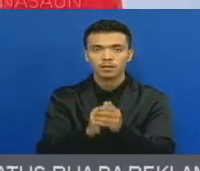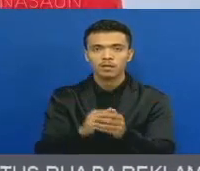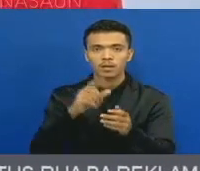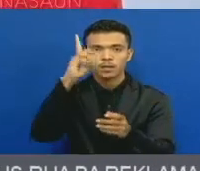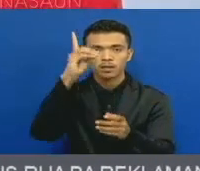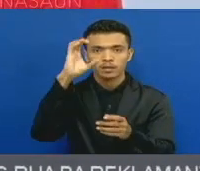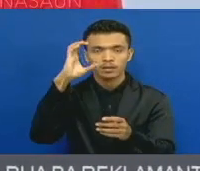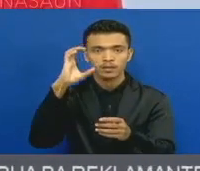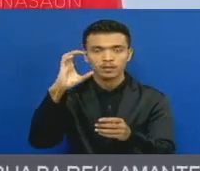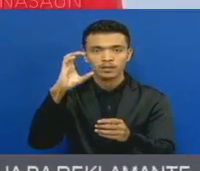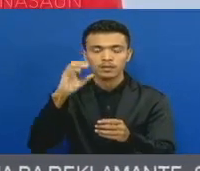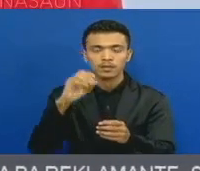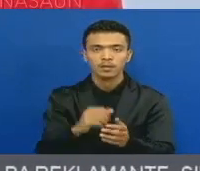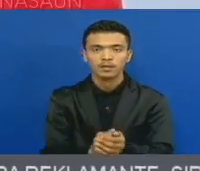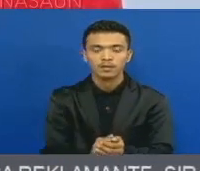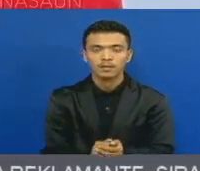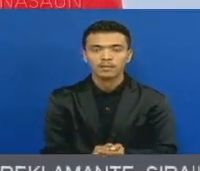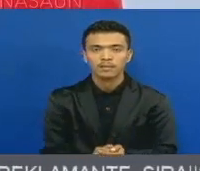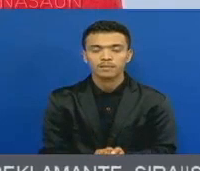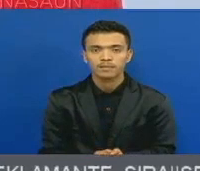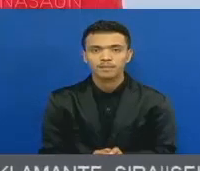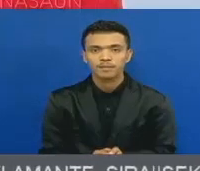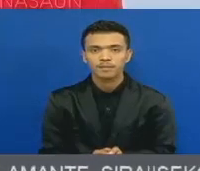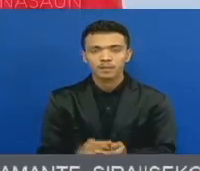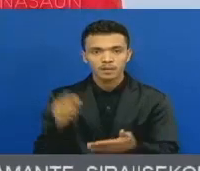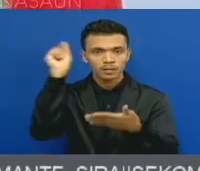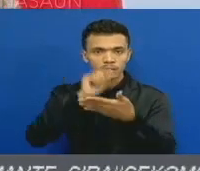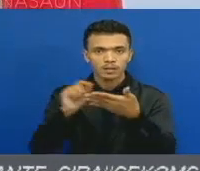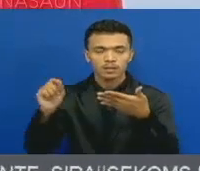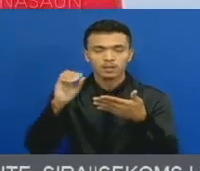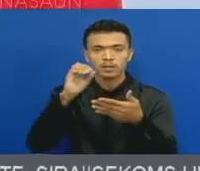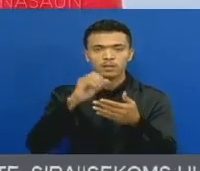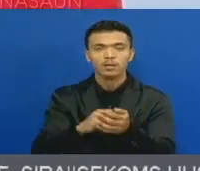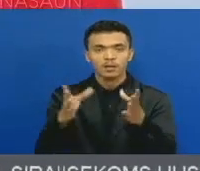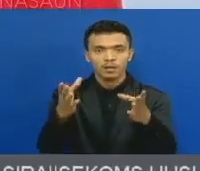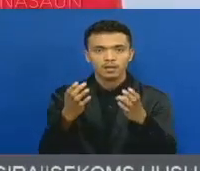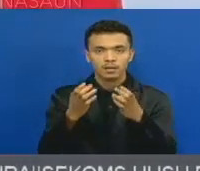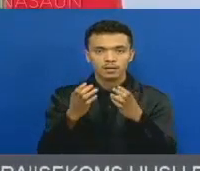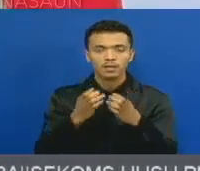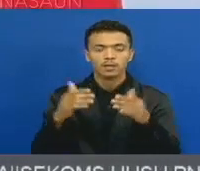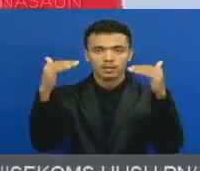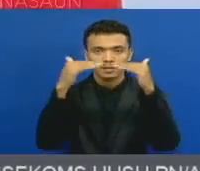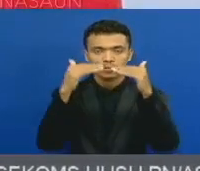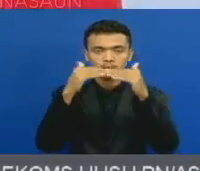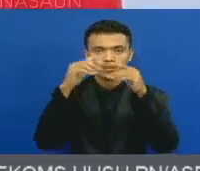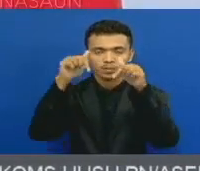LDC está à espera de resultado imediato. O secretário-geral, minha intenção, quando convoca a reunião hoje,